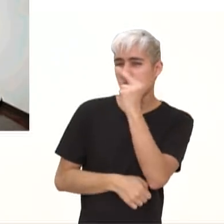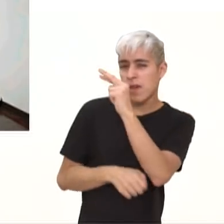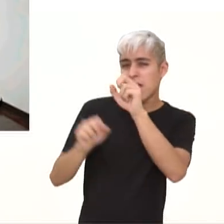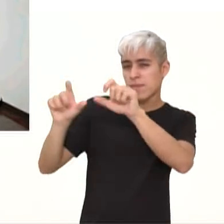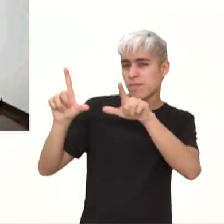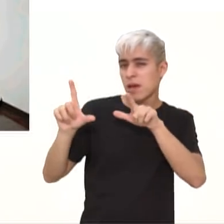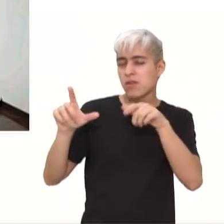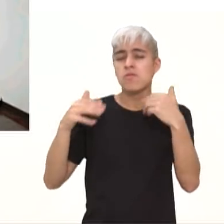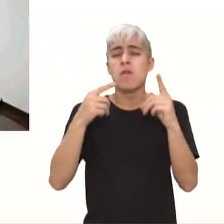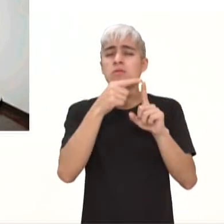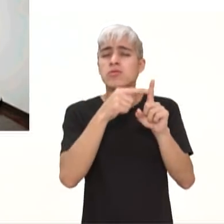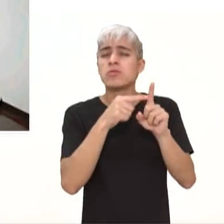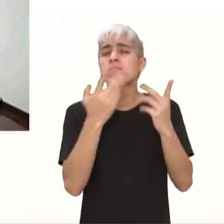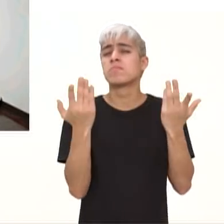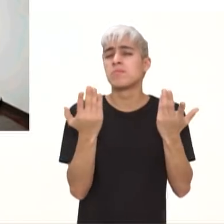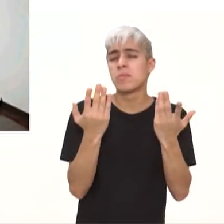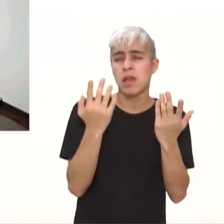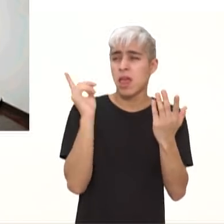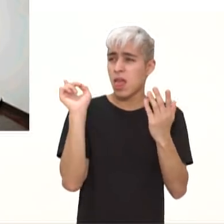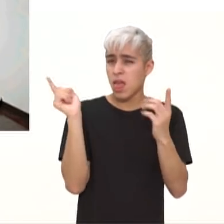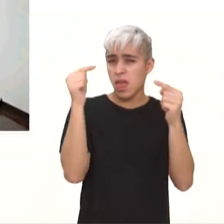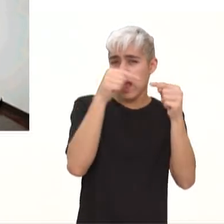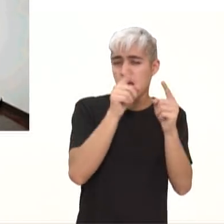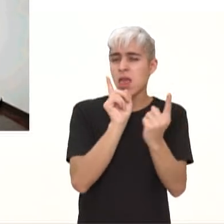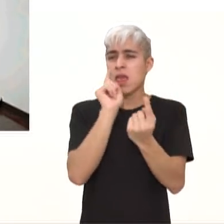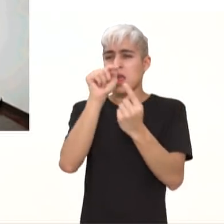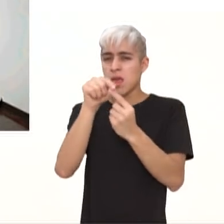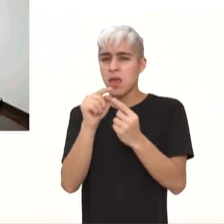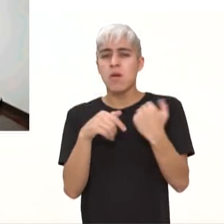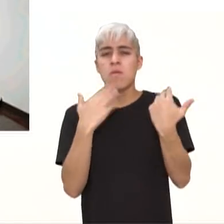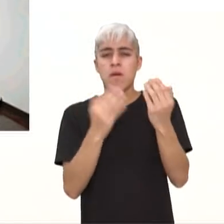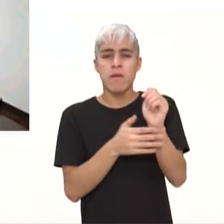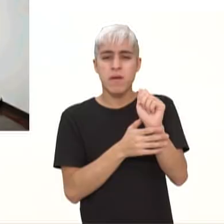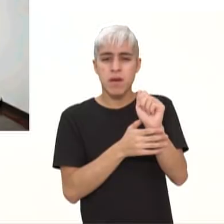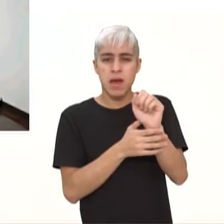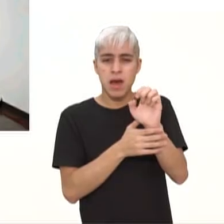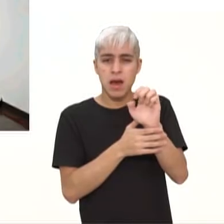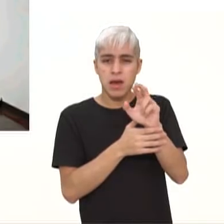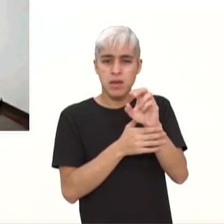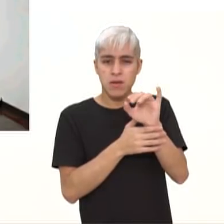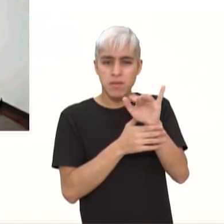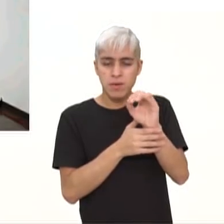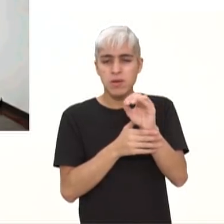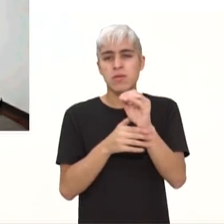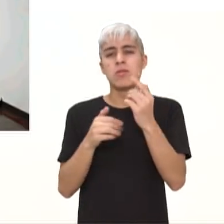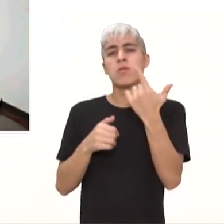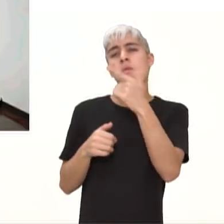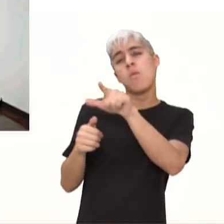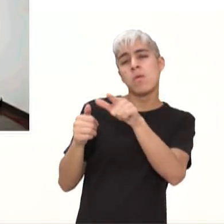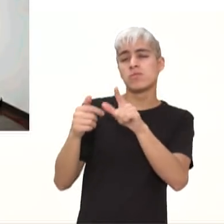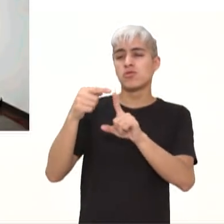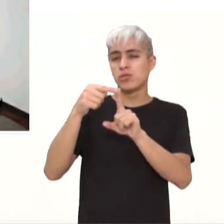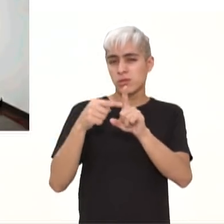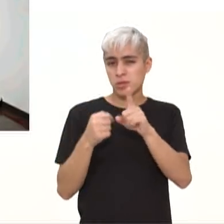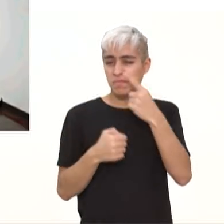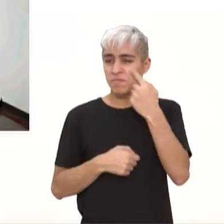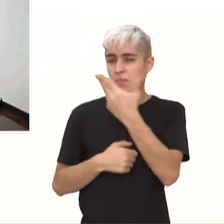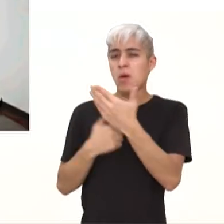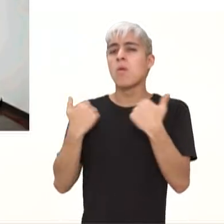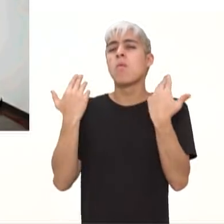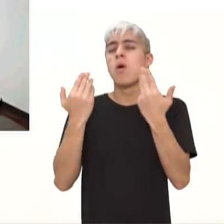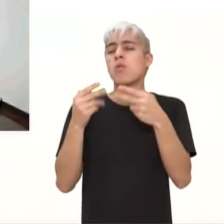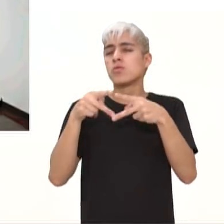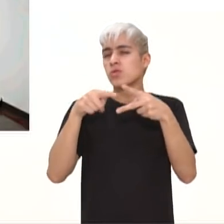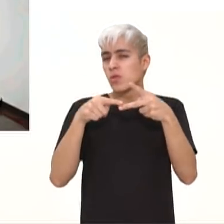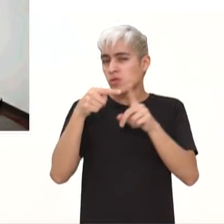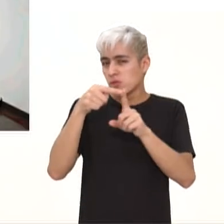dois tipos de exercício aqui vai ser o aeróbico e qual que vai ser ali o anaeróbico. E quero que vocês façam ali qual dos dois tipos